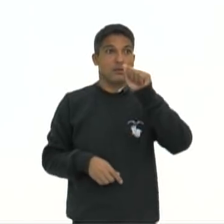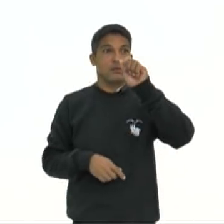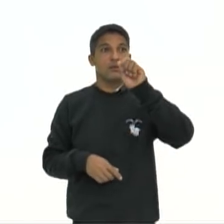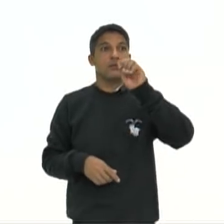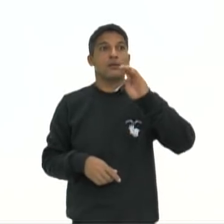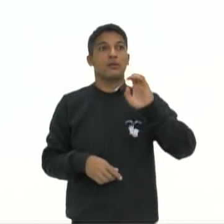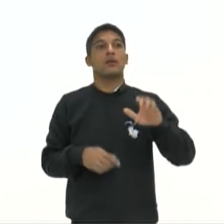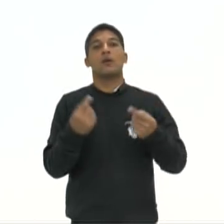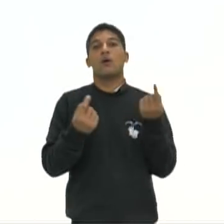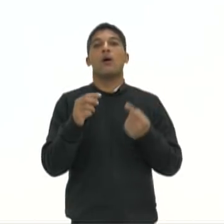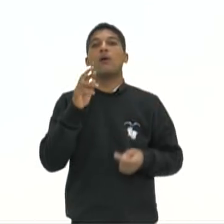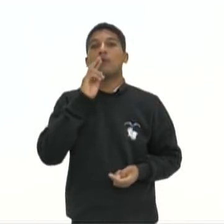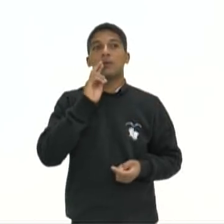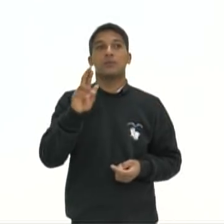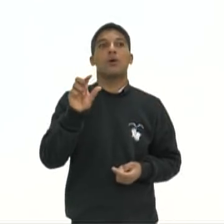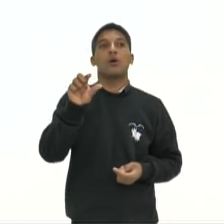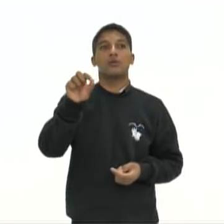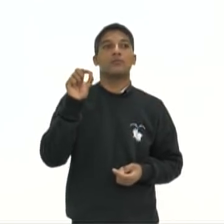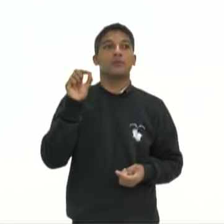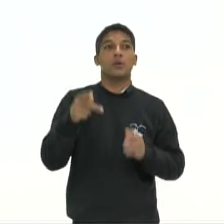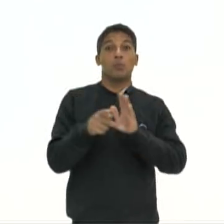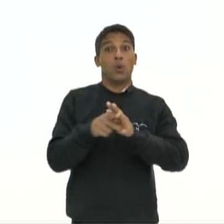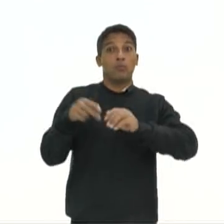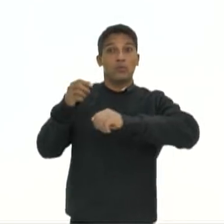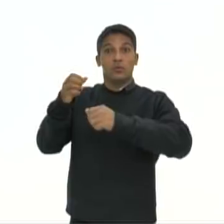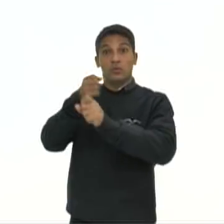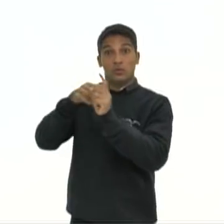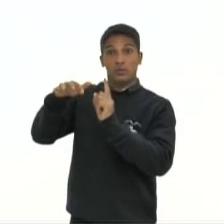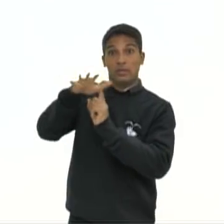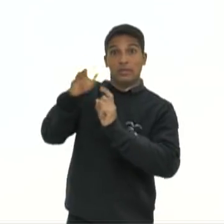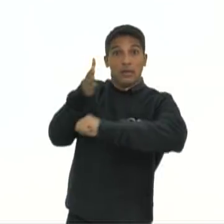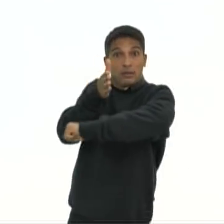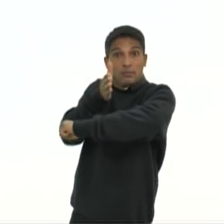e a gente já retorna para ver qual é a resposta correta.